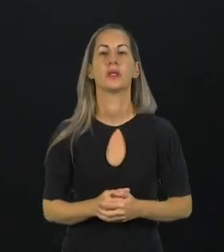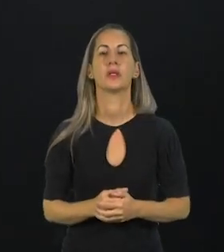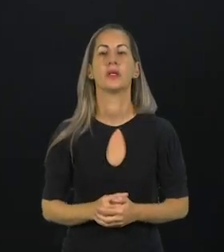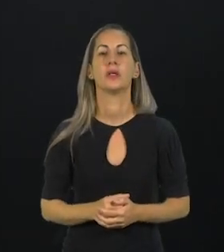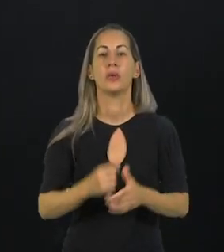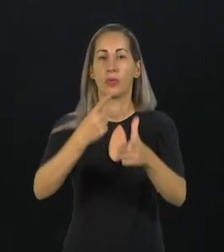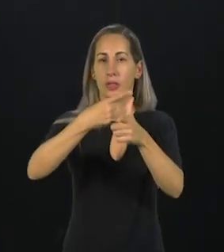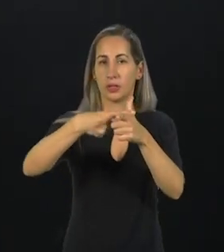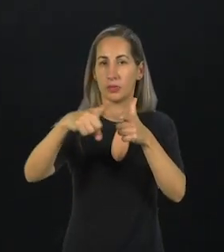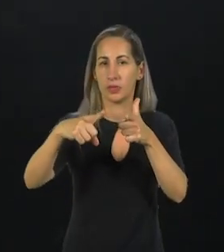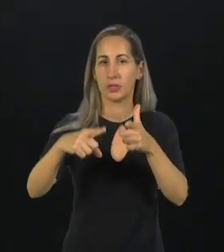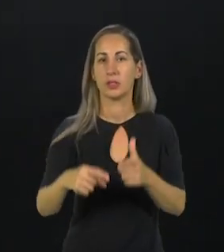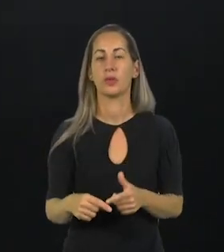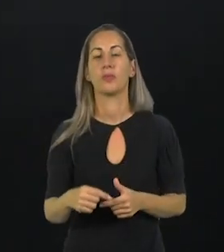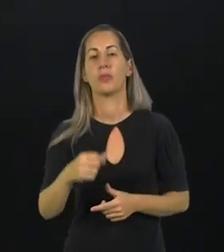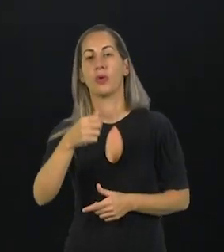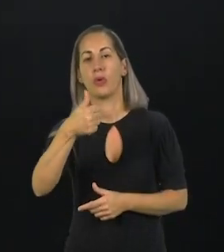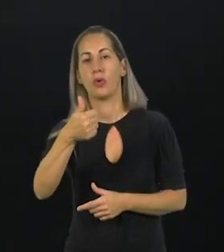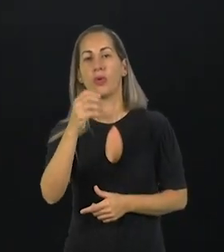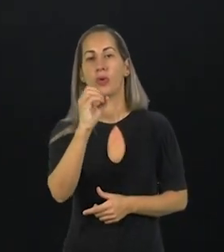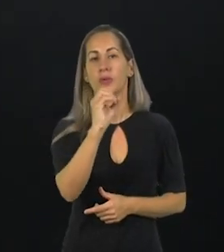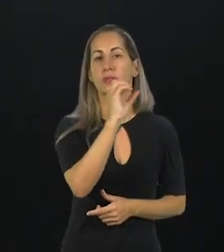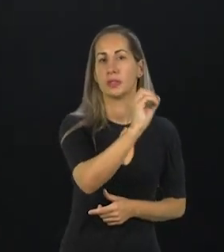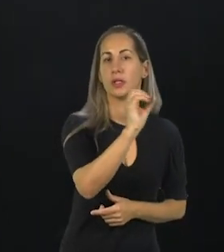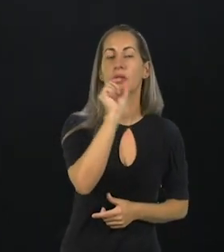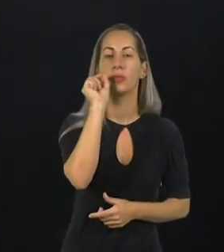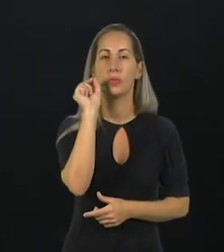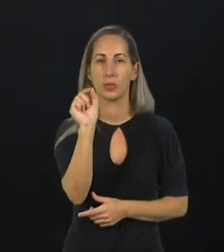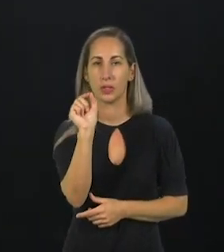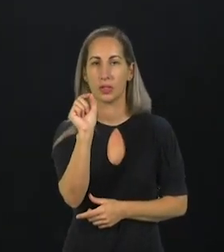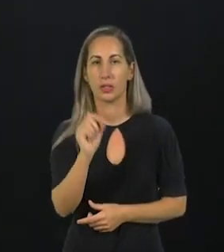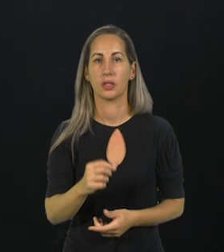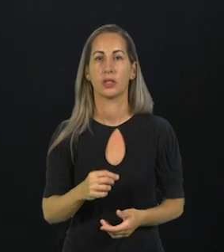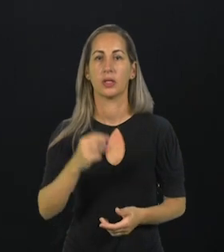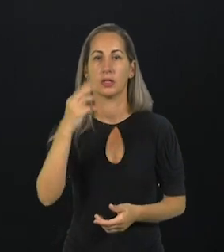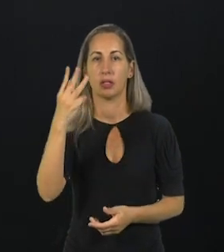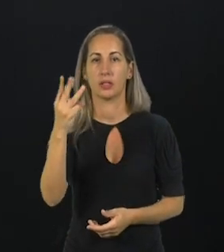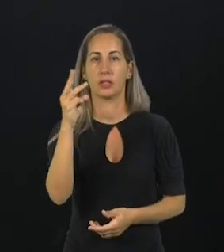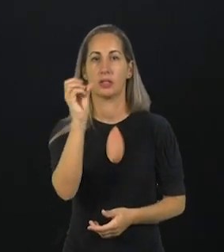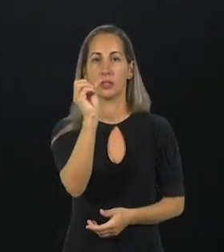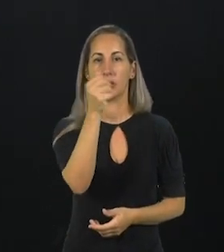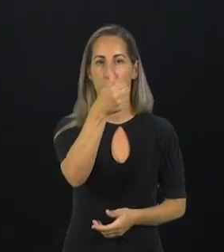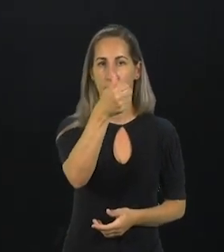uma divisão por 100. Isso quer dizer que